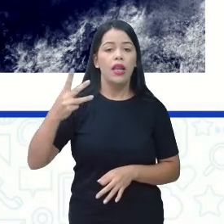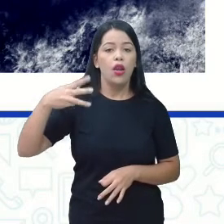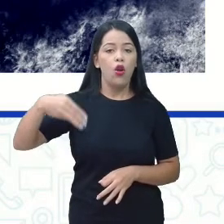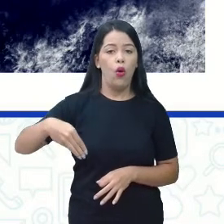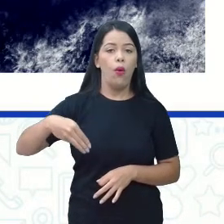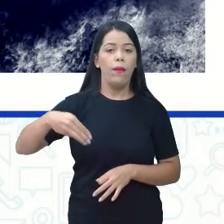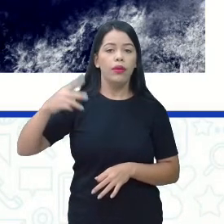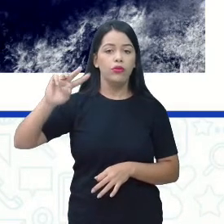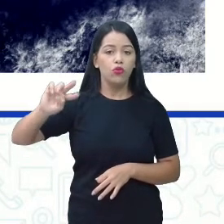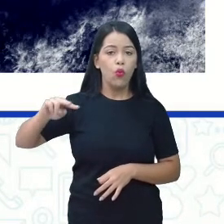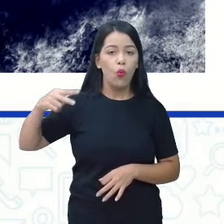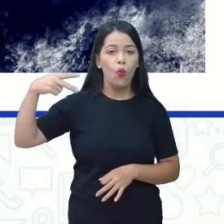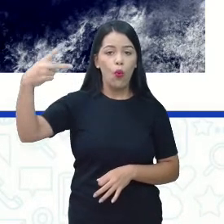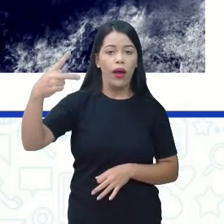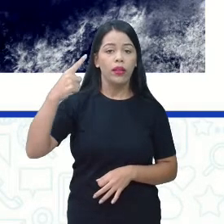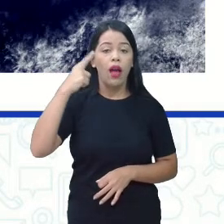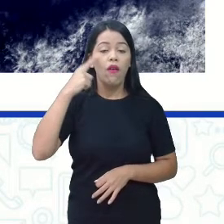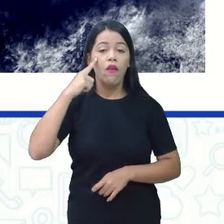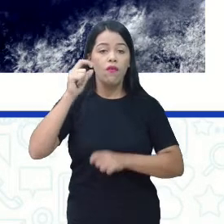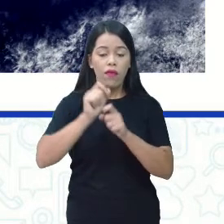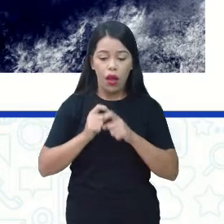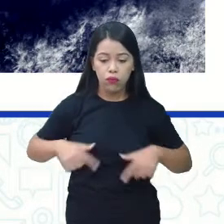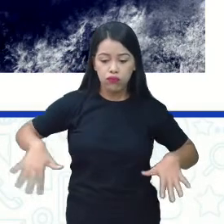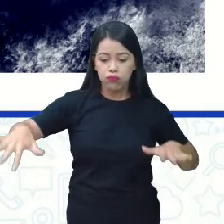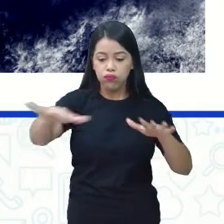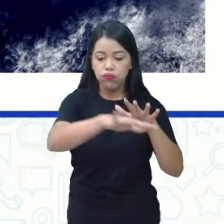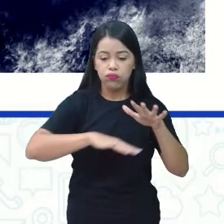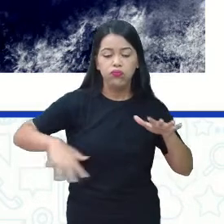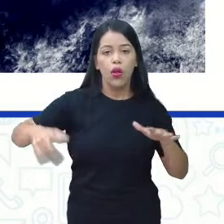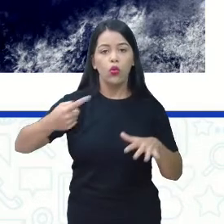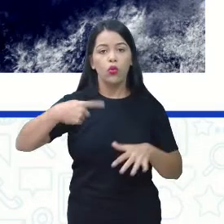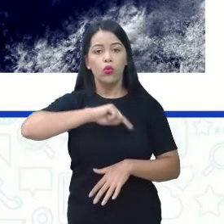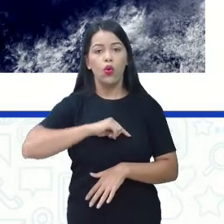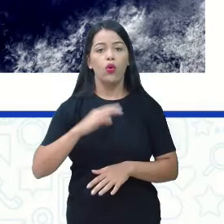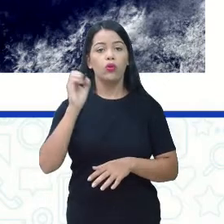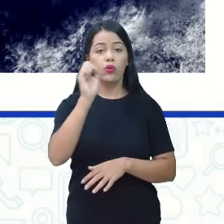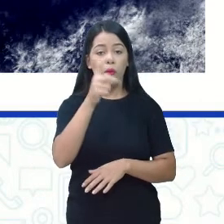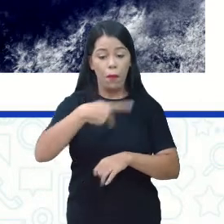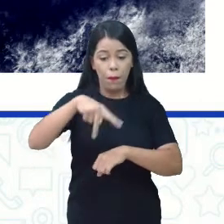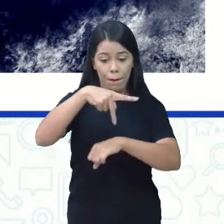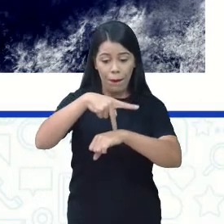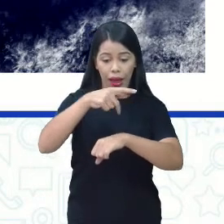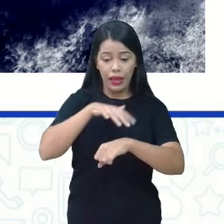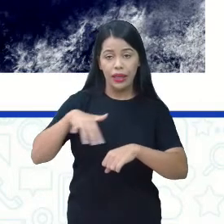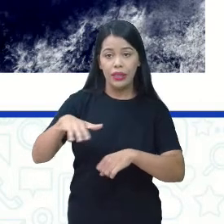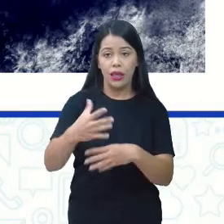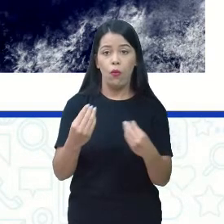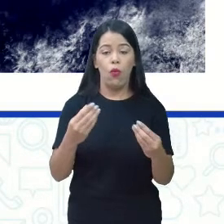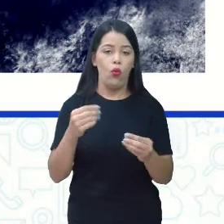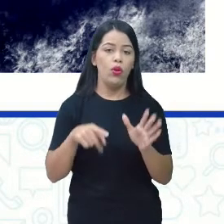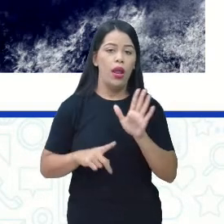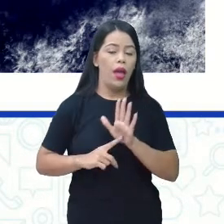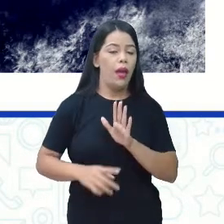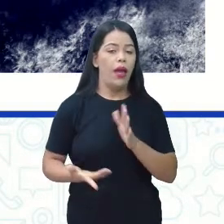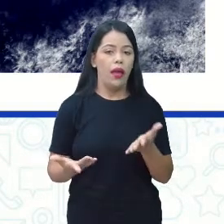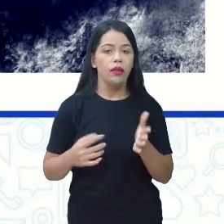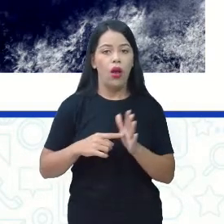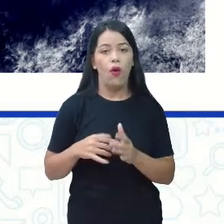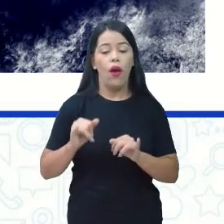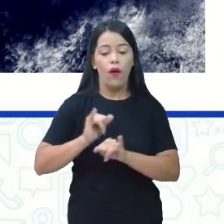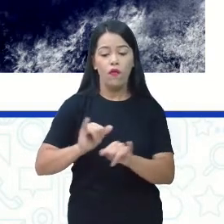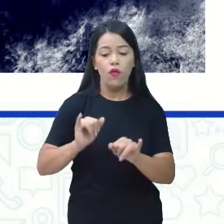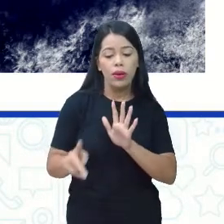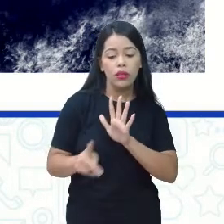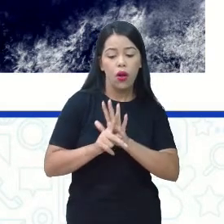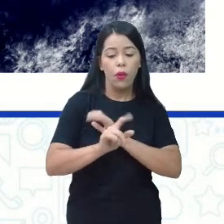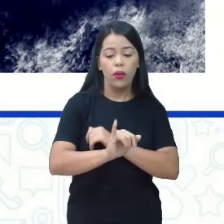número como está extenso ali. A gente trouxe uma informação oficial, tá certo? Tem aqui a referência do IBGE, tá? Então, é uma informação